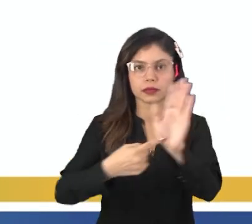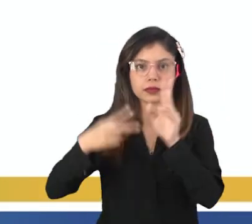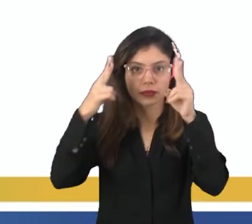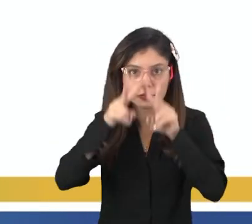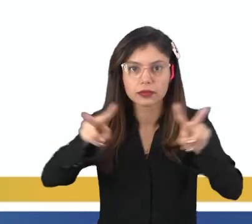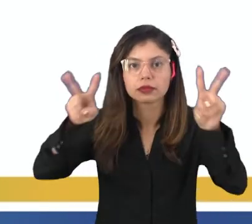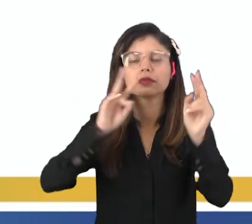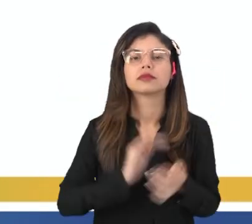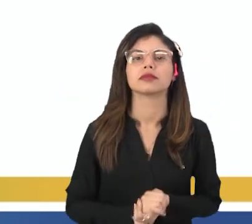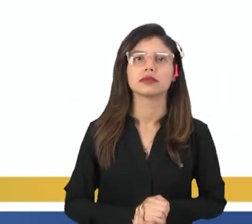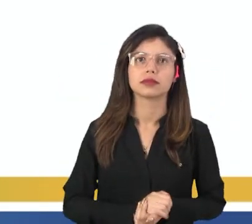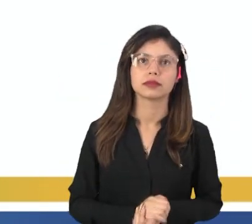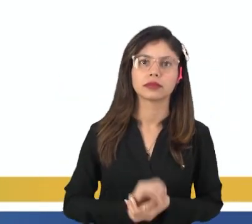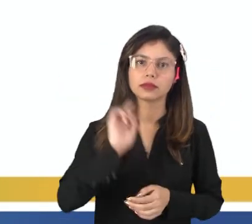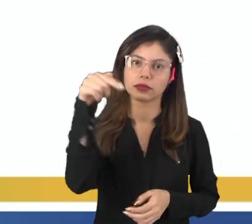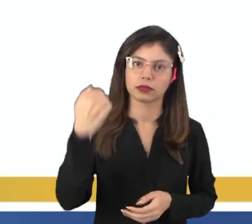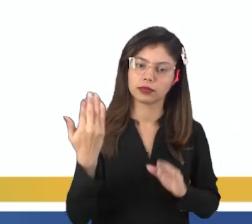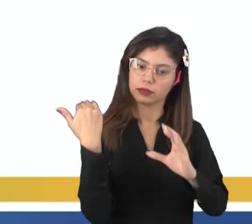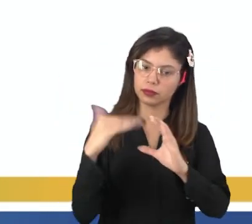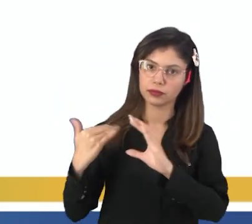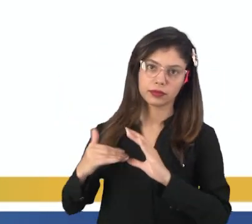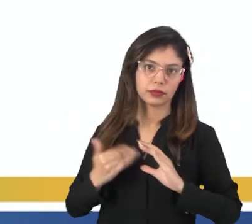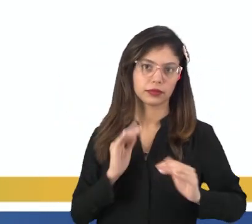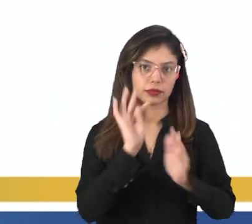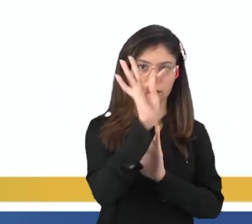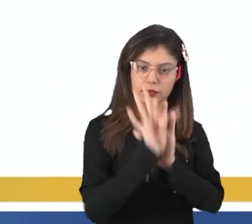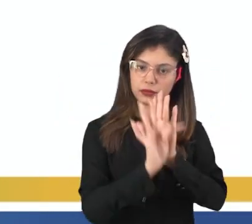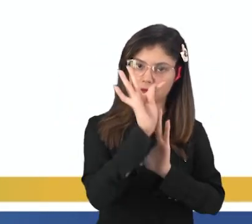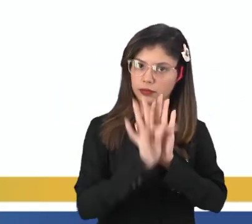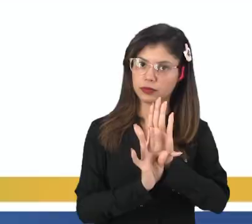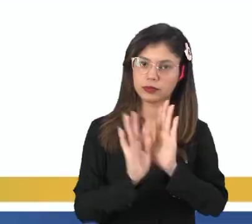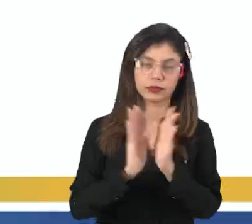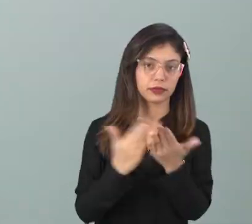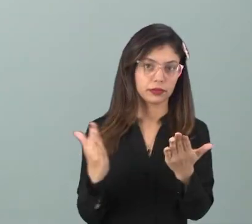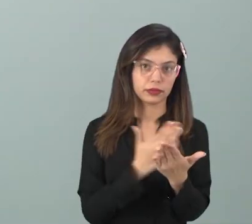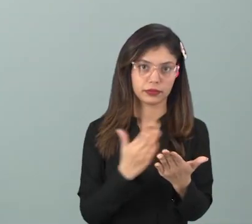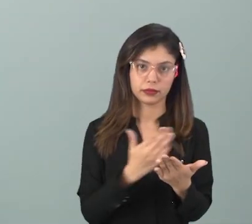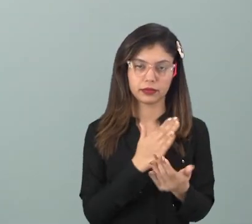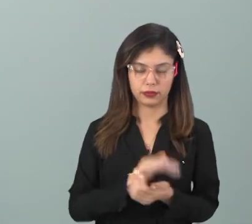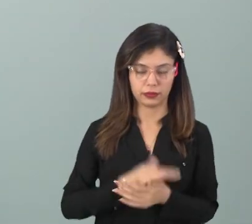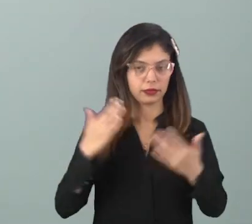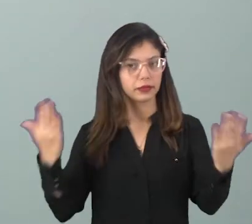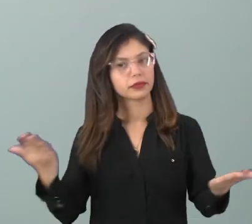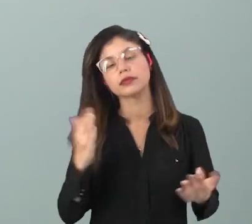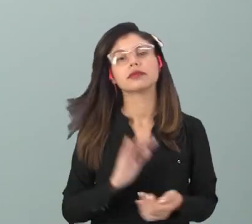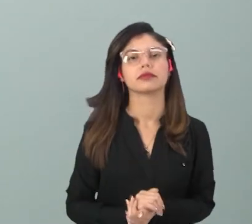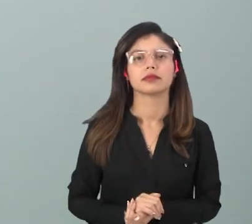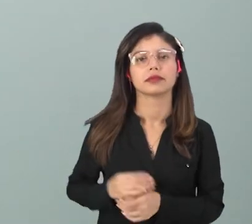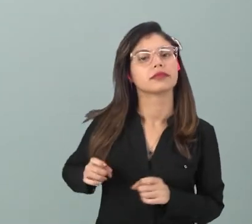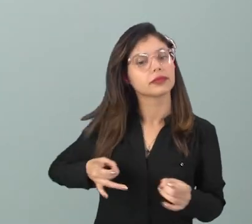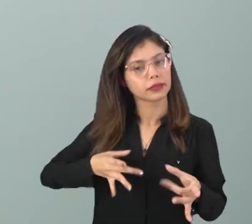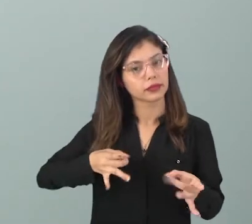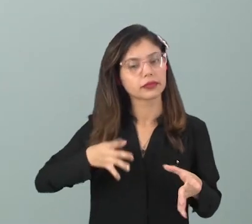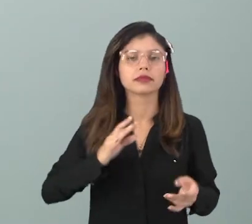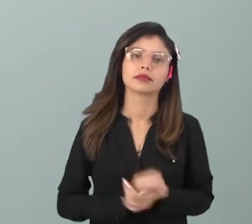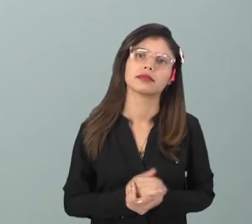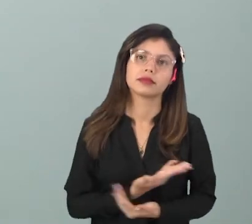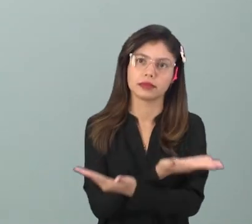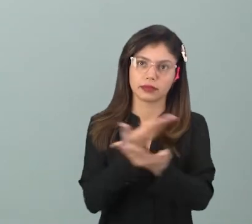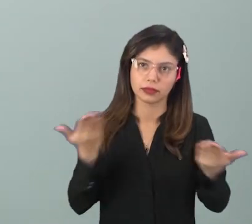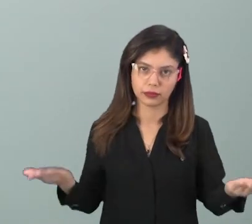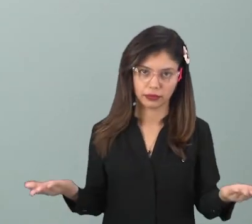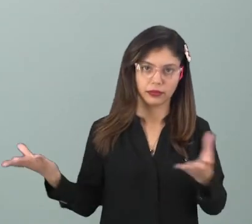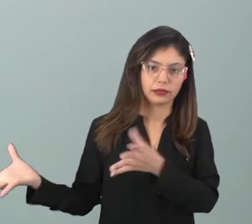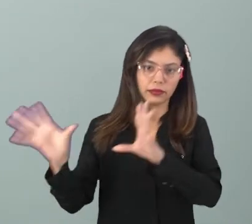plástico da cyssales e com a publicação do texto em um livro gente então essas foram as indicações